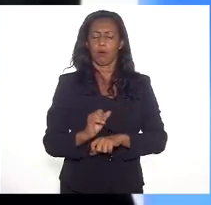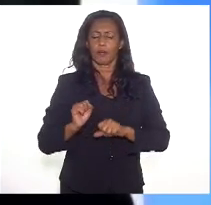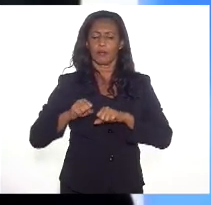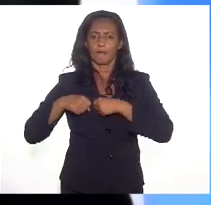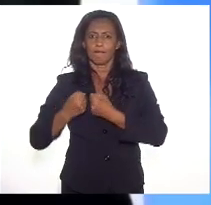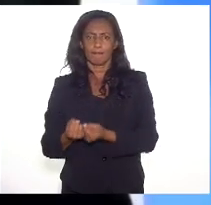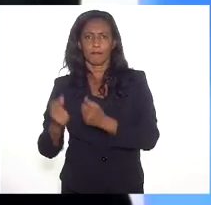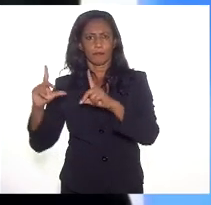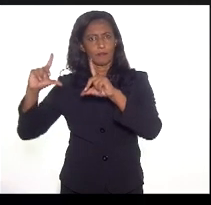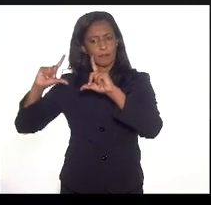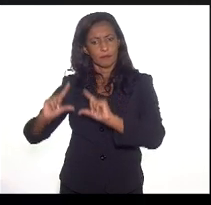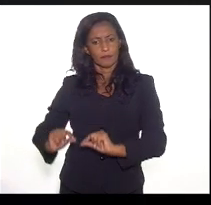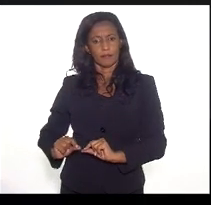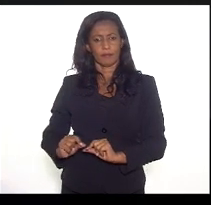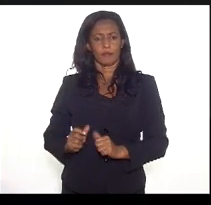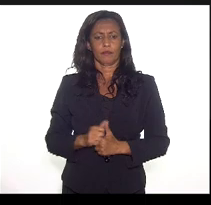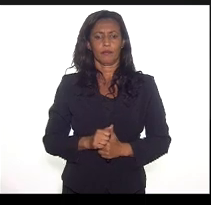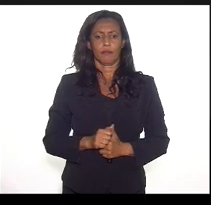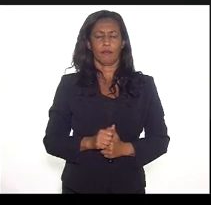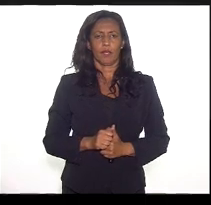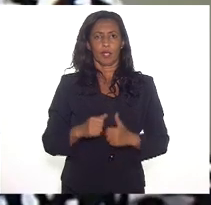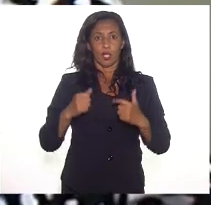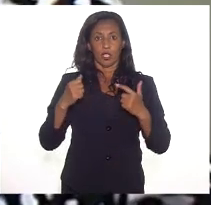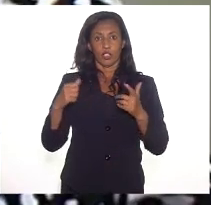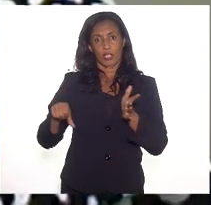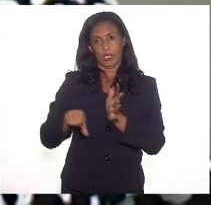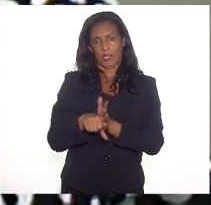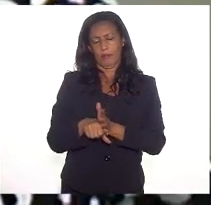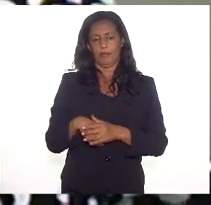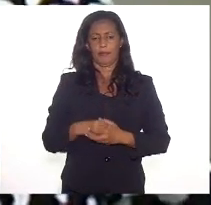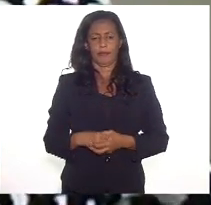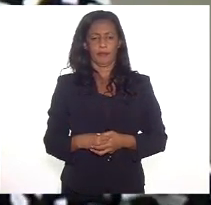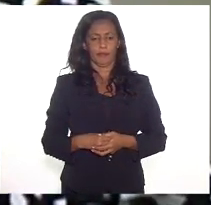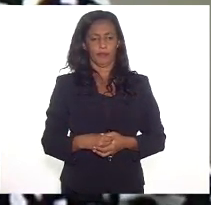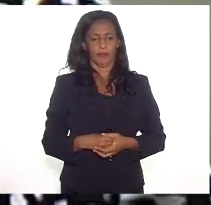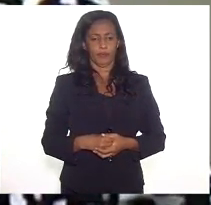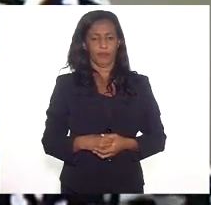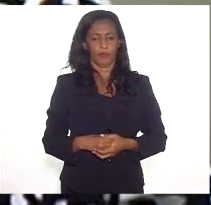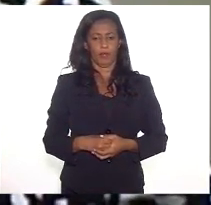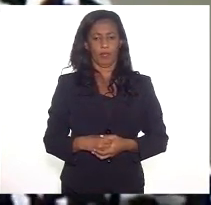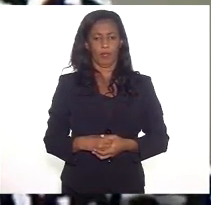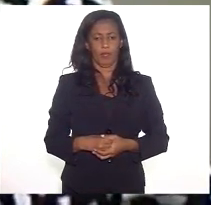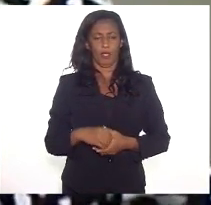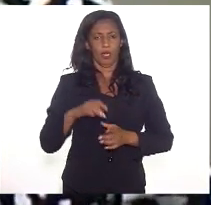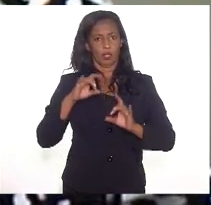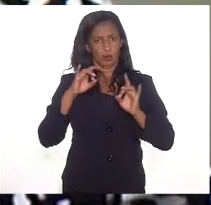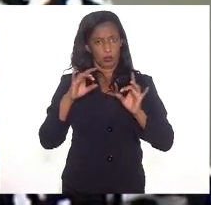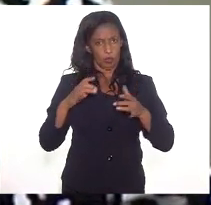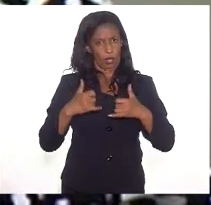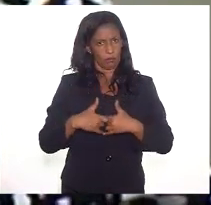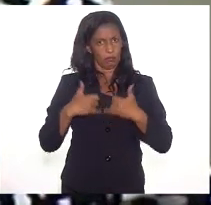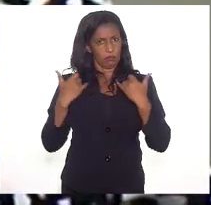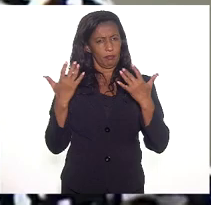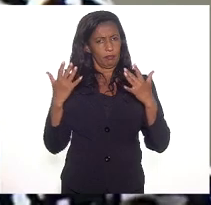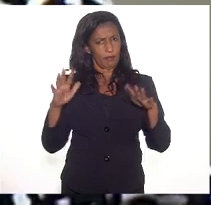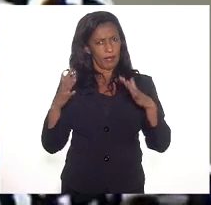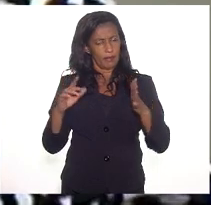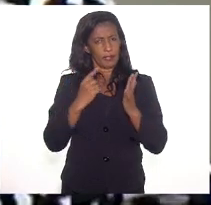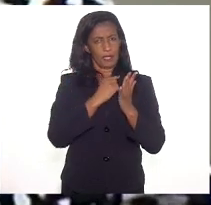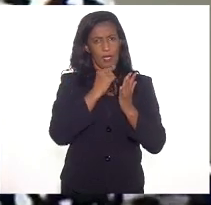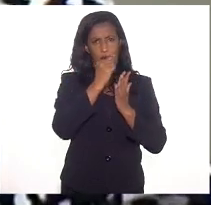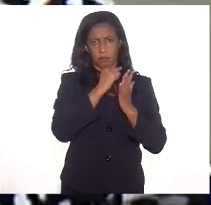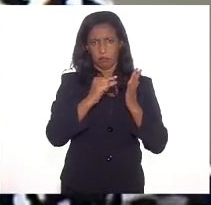e redução dos indicadores de criminalidade. Então, não só quero elogiar a iniciativa dos